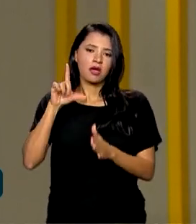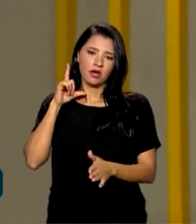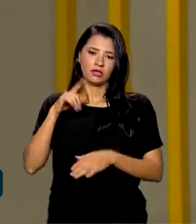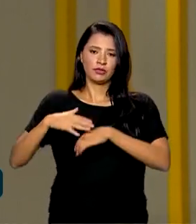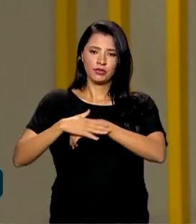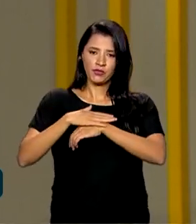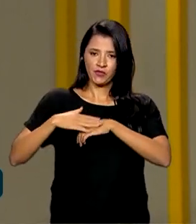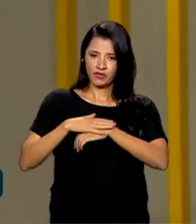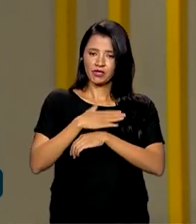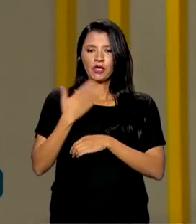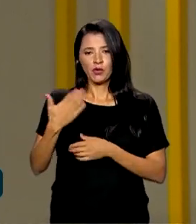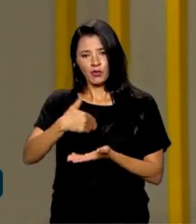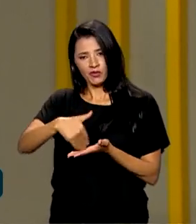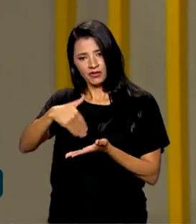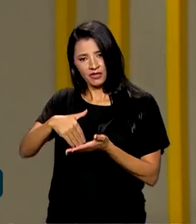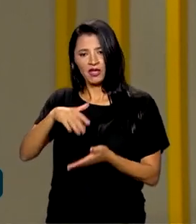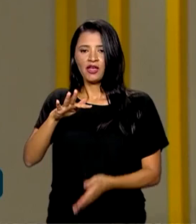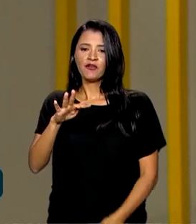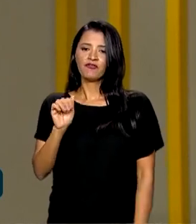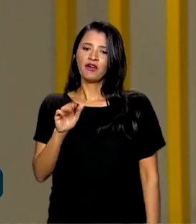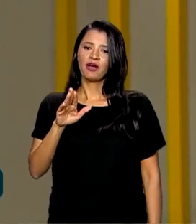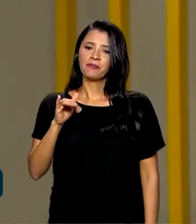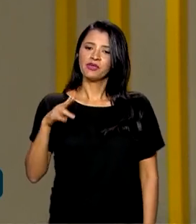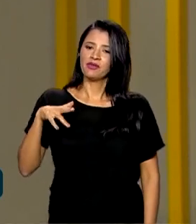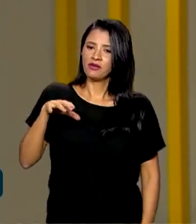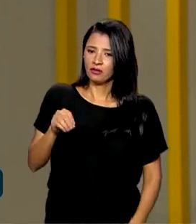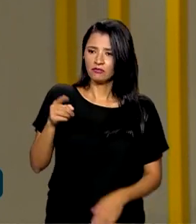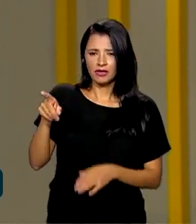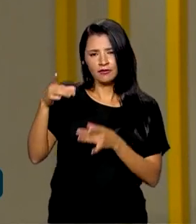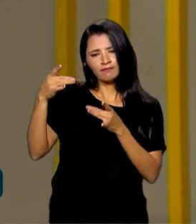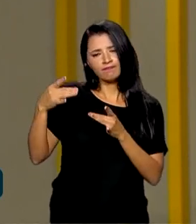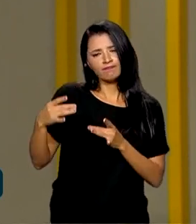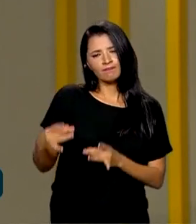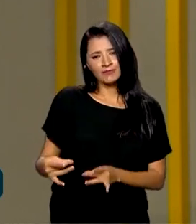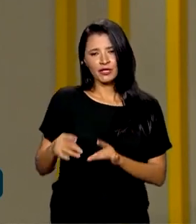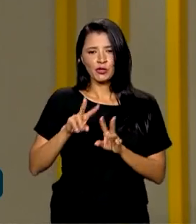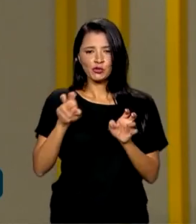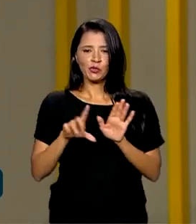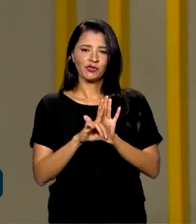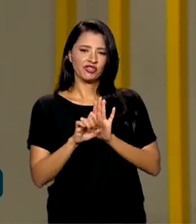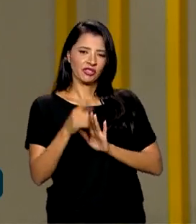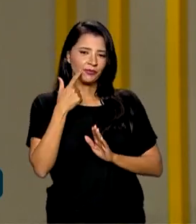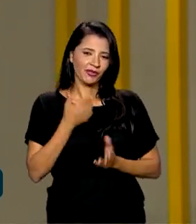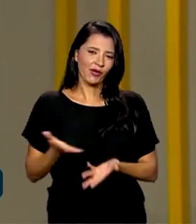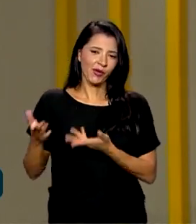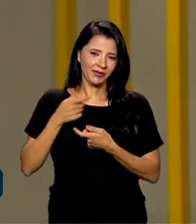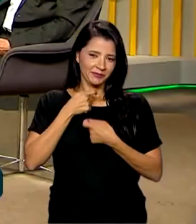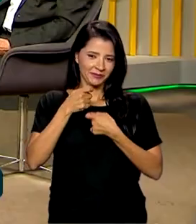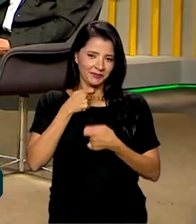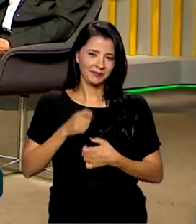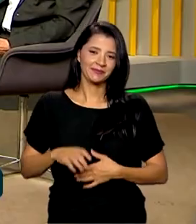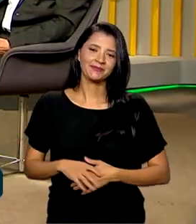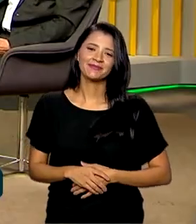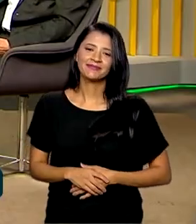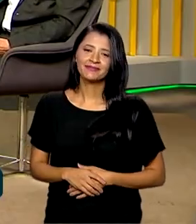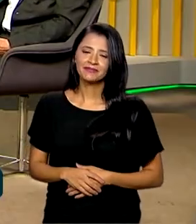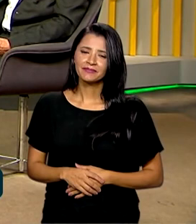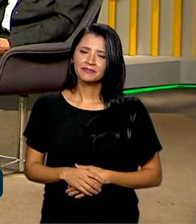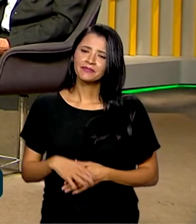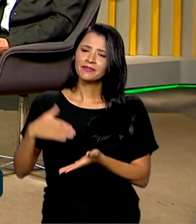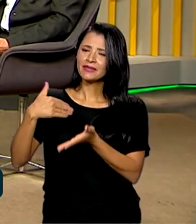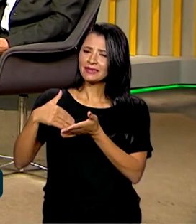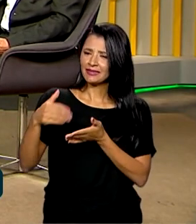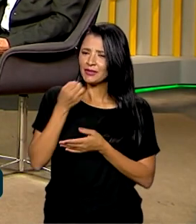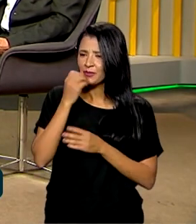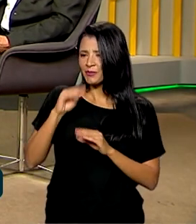com o secretário Fabiano Piuba, que deu detalhes sobre este edital. Dá uma olhada aí na entrevista. Secretário, muito